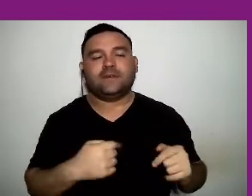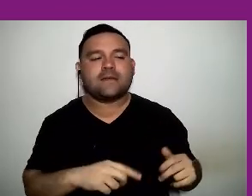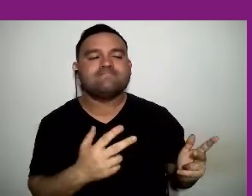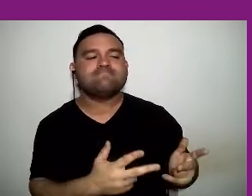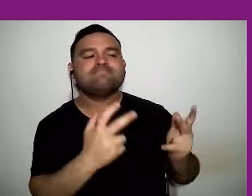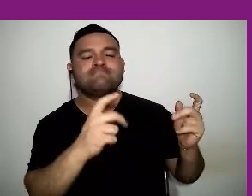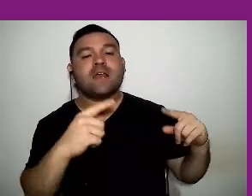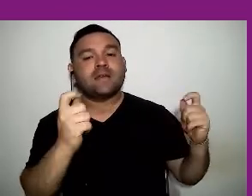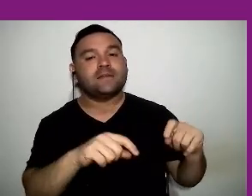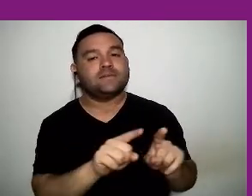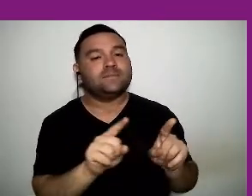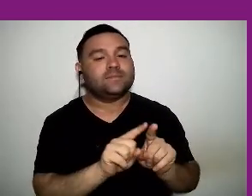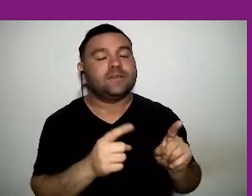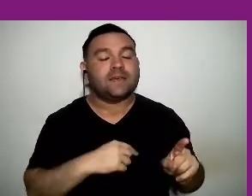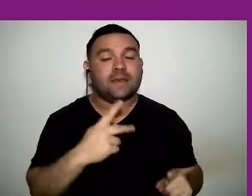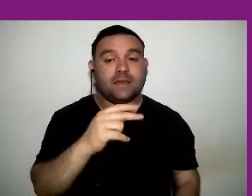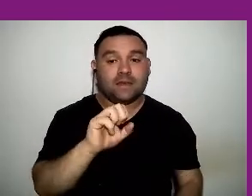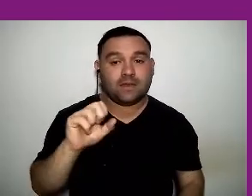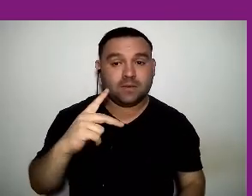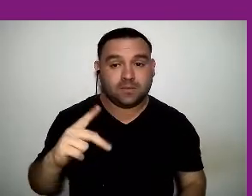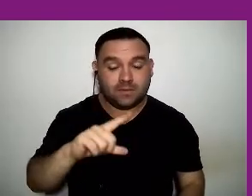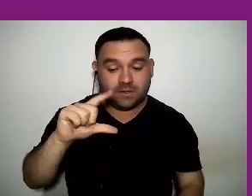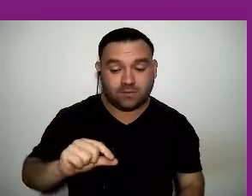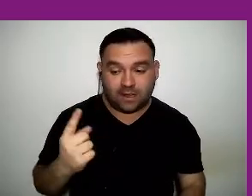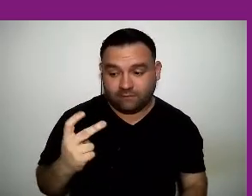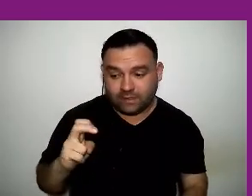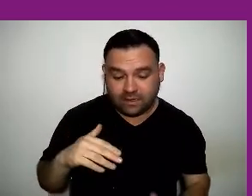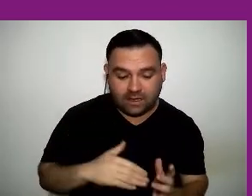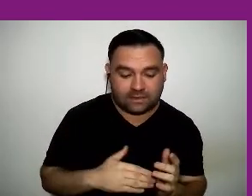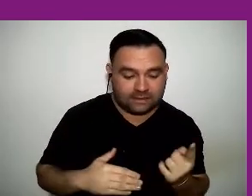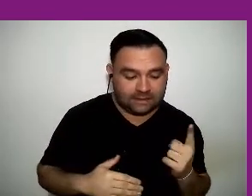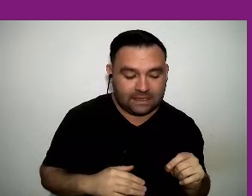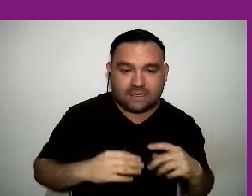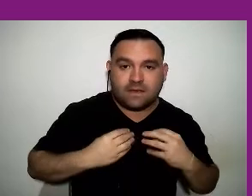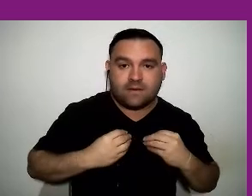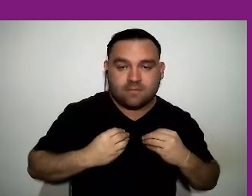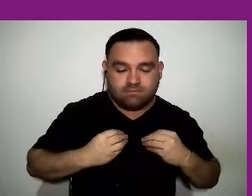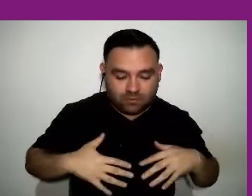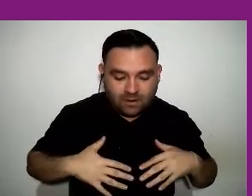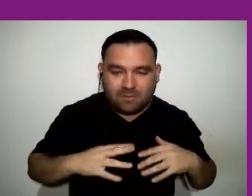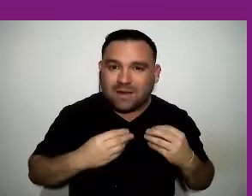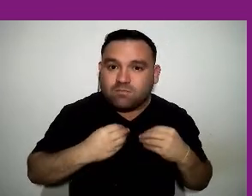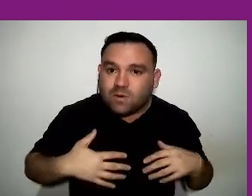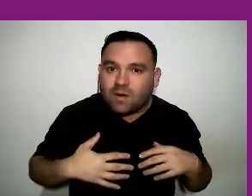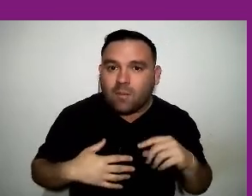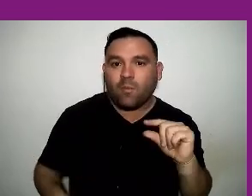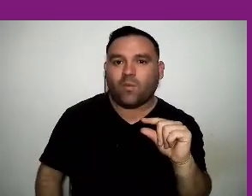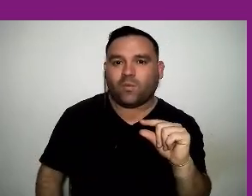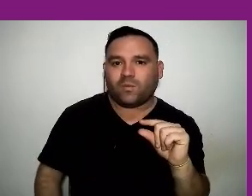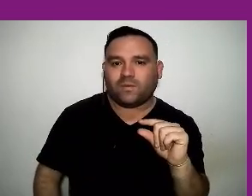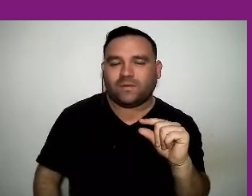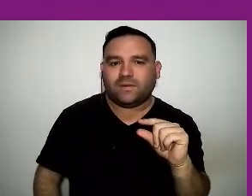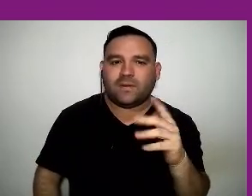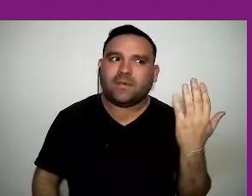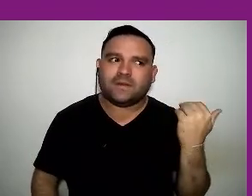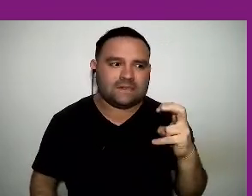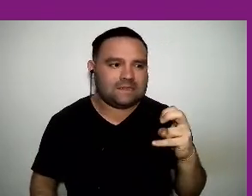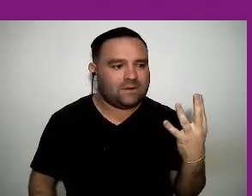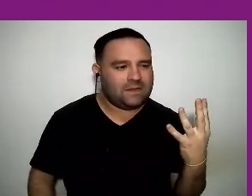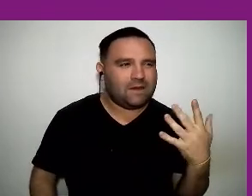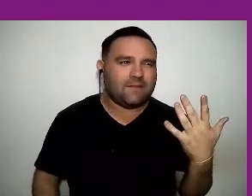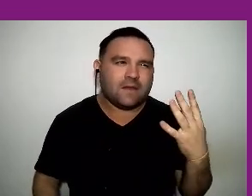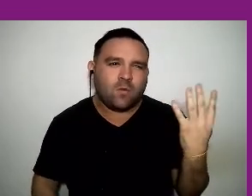que quando você baixa do PIP de 25 para 10, o pulmão colapsa, mas colapsa bem menos do que de 54 vai